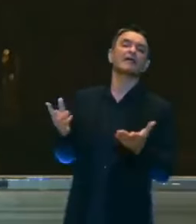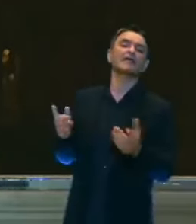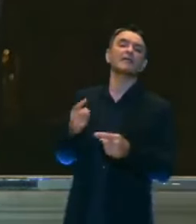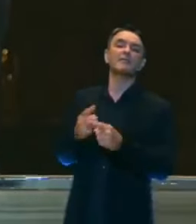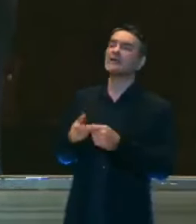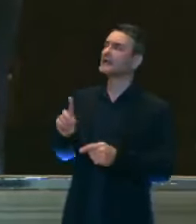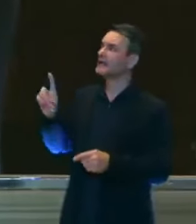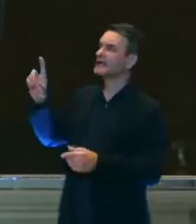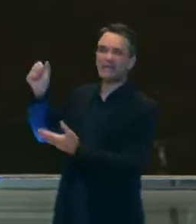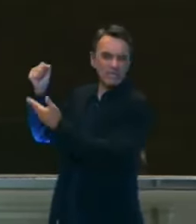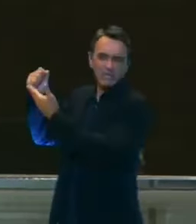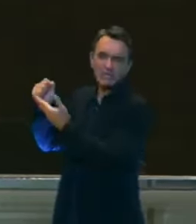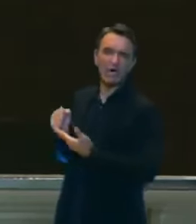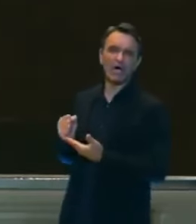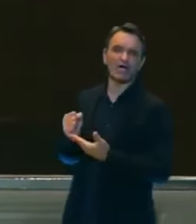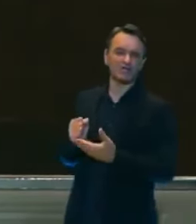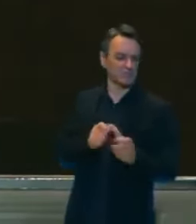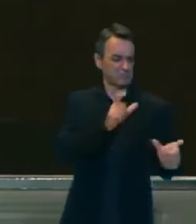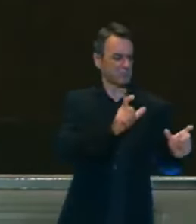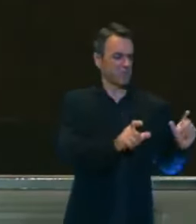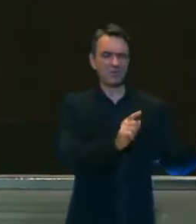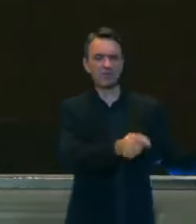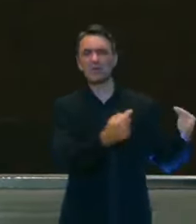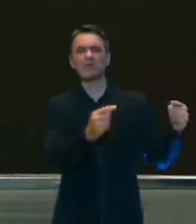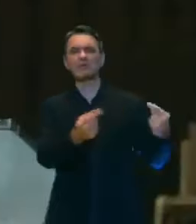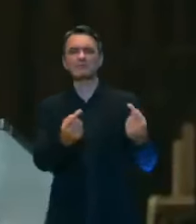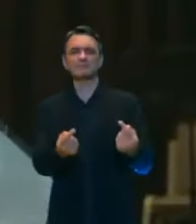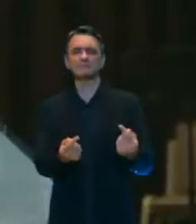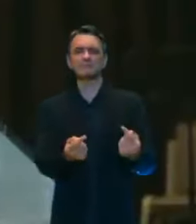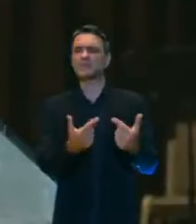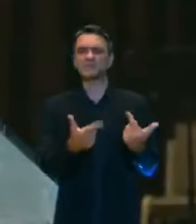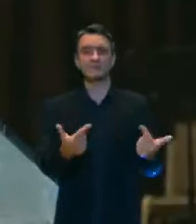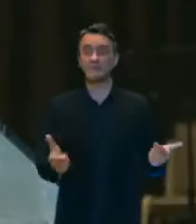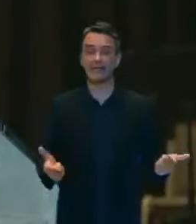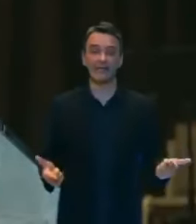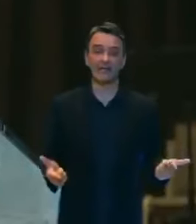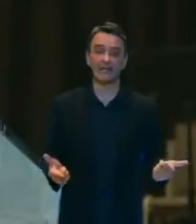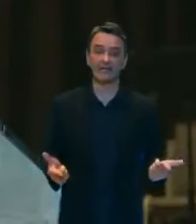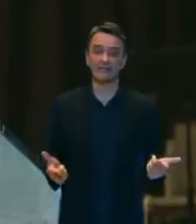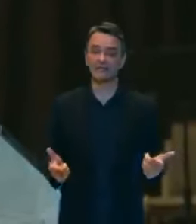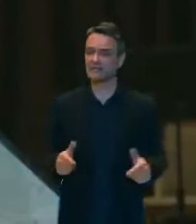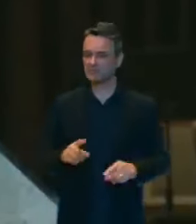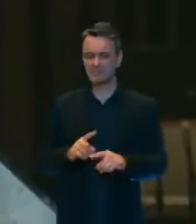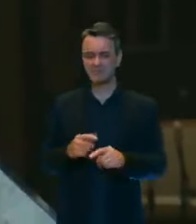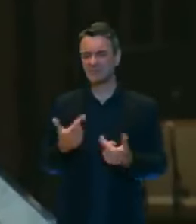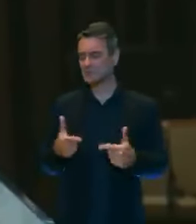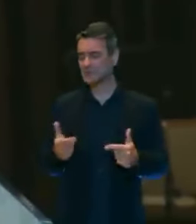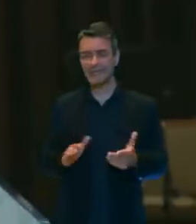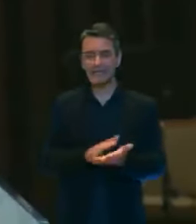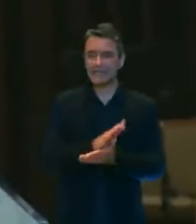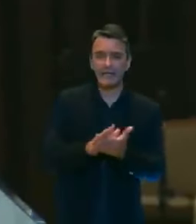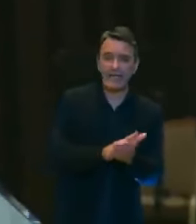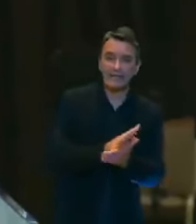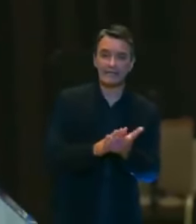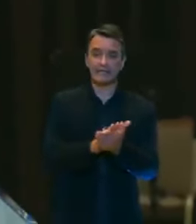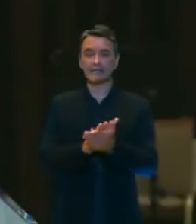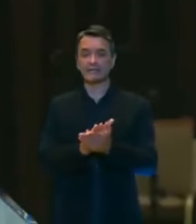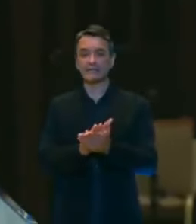nós? Não há mão mais forte, não há quem se levante, não há autoridade que possa